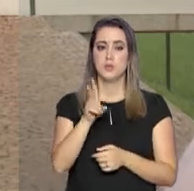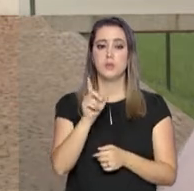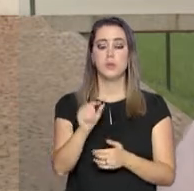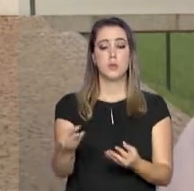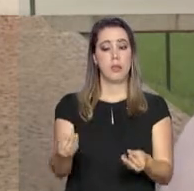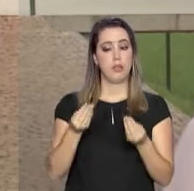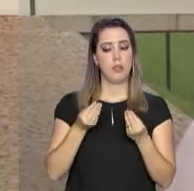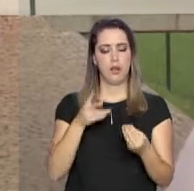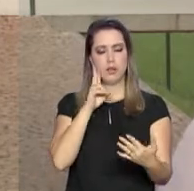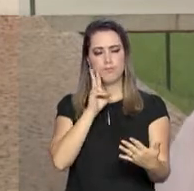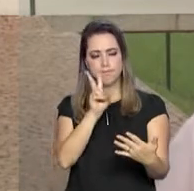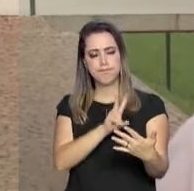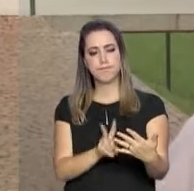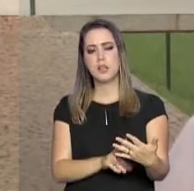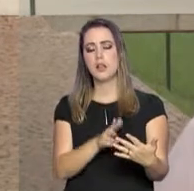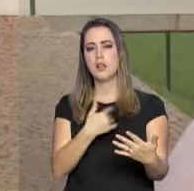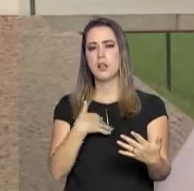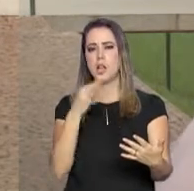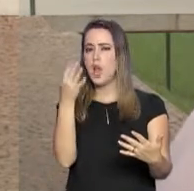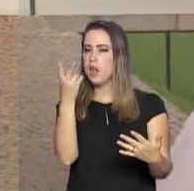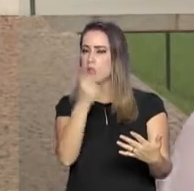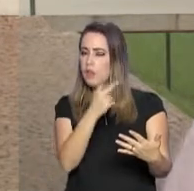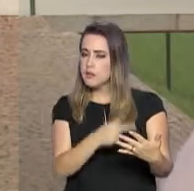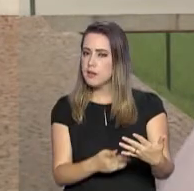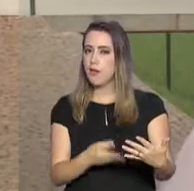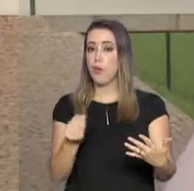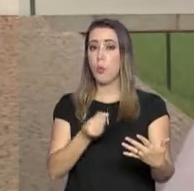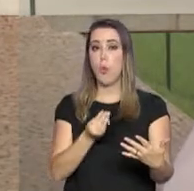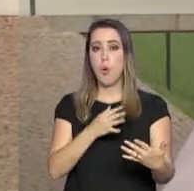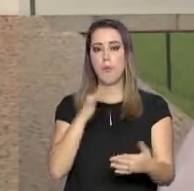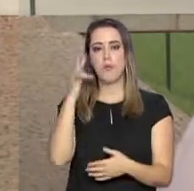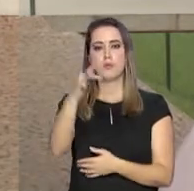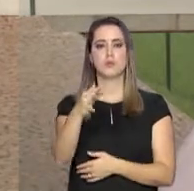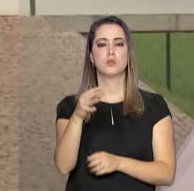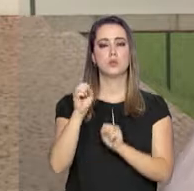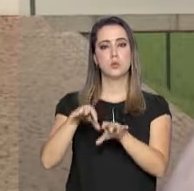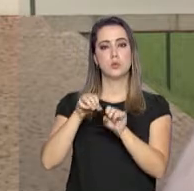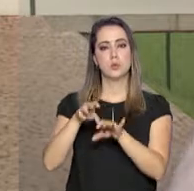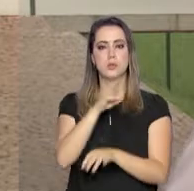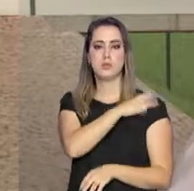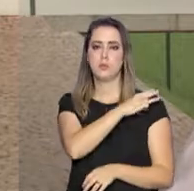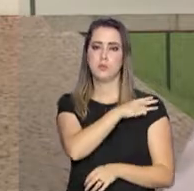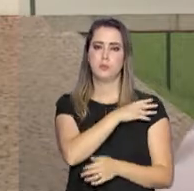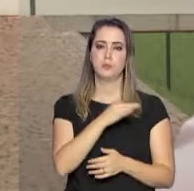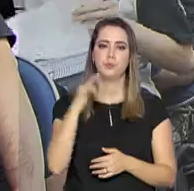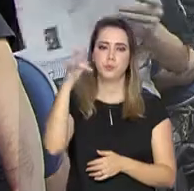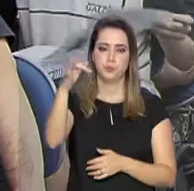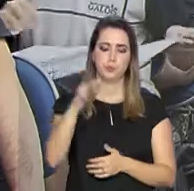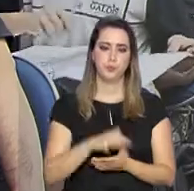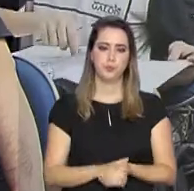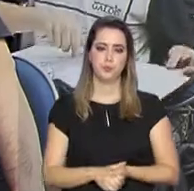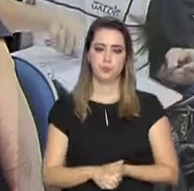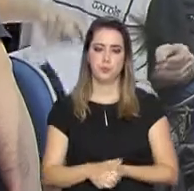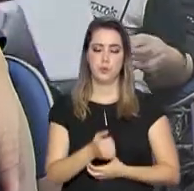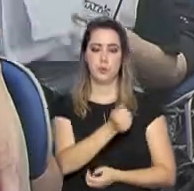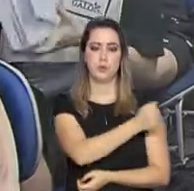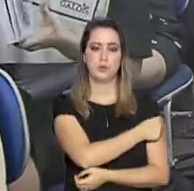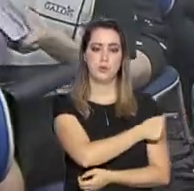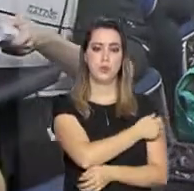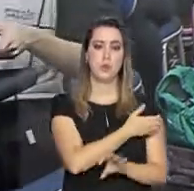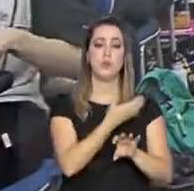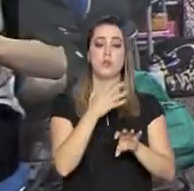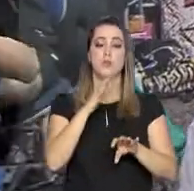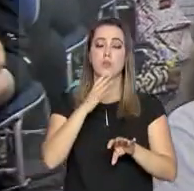traz pra ver a gente conseguir começar a desenhar e o futuro das escolas de ensino médio mesmo né os alunos vão ter matéria as